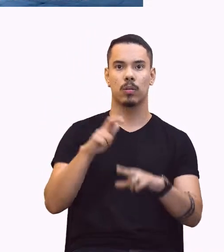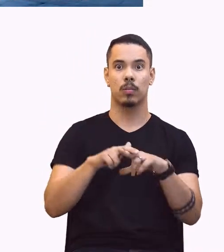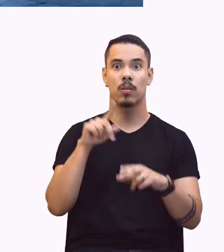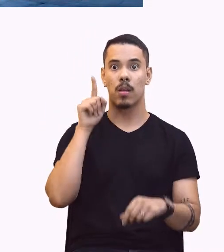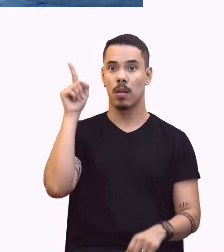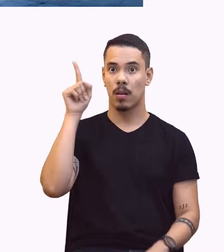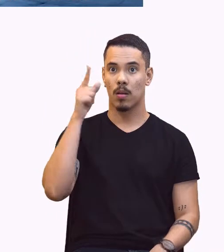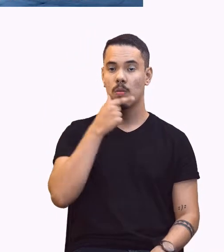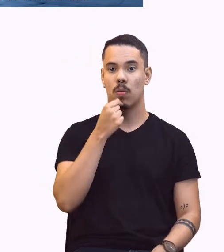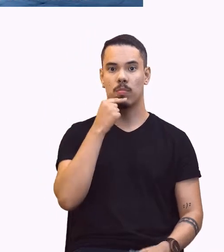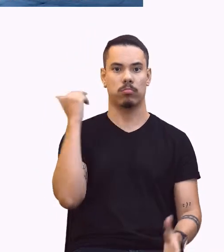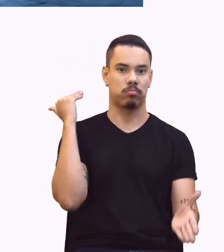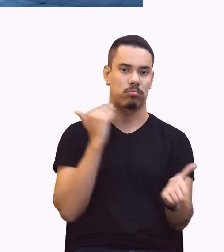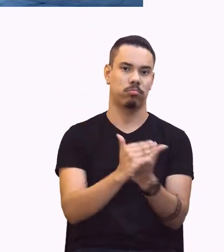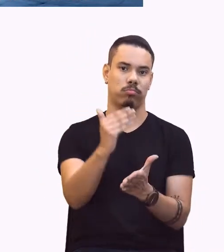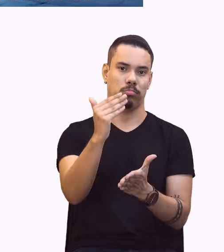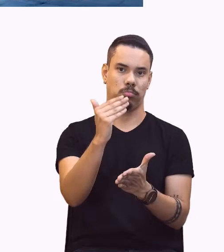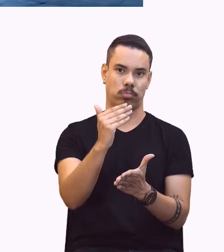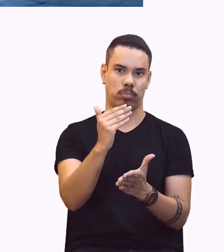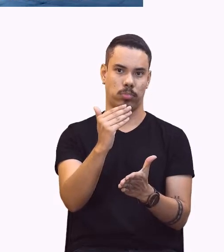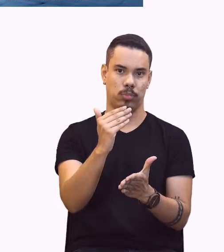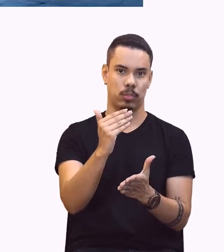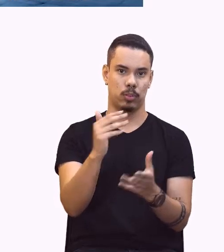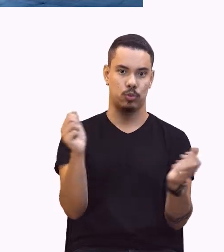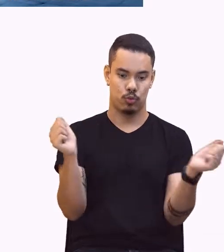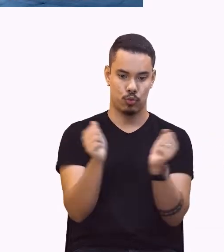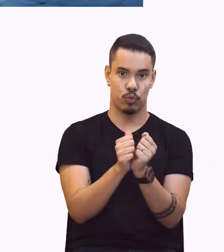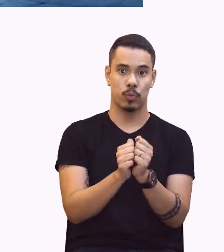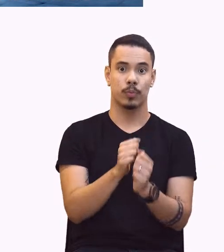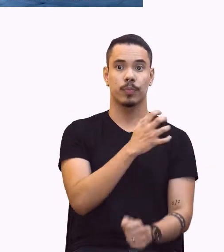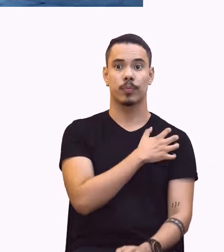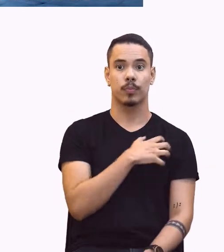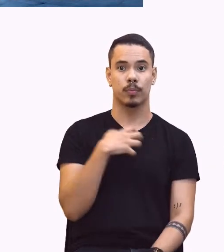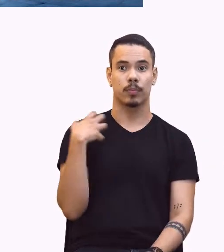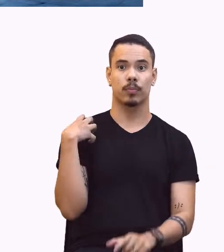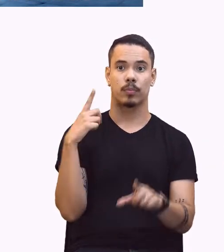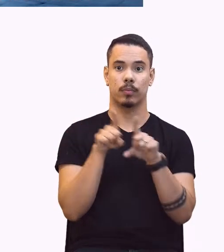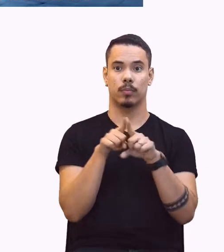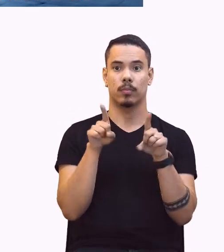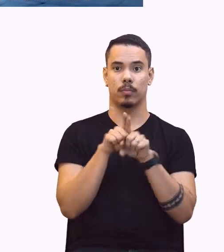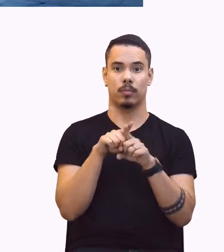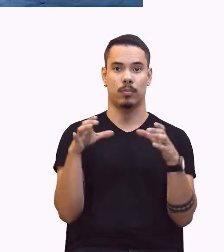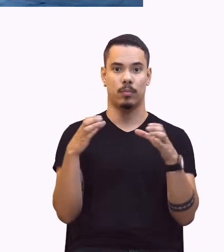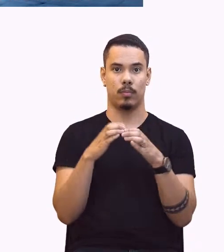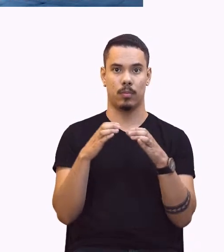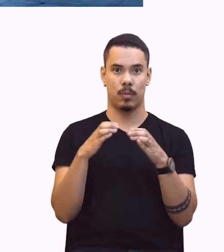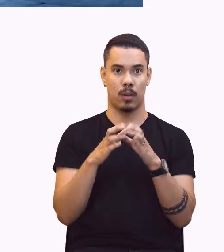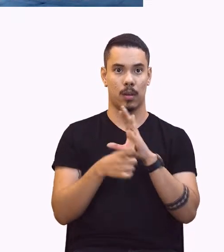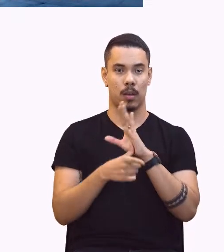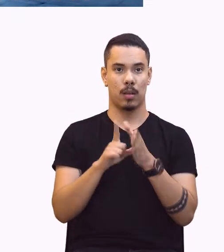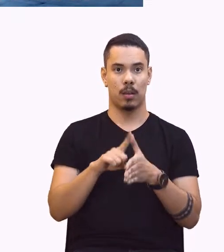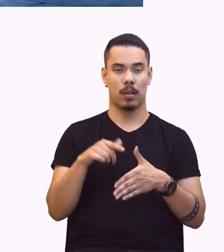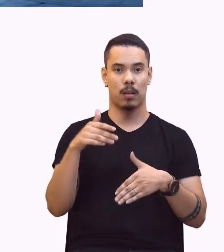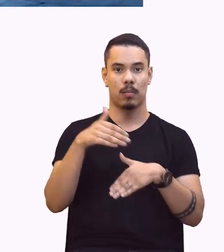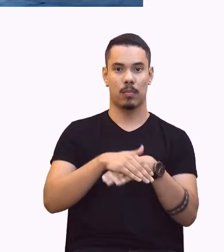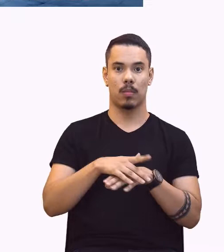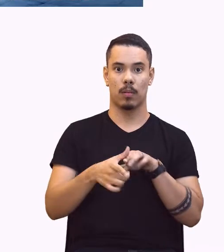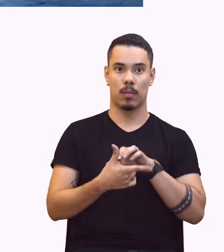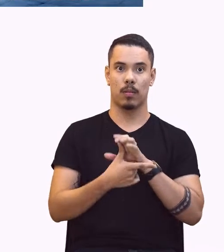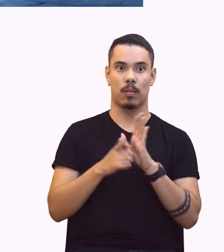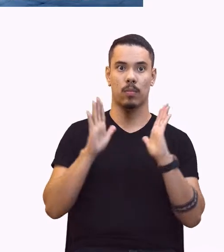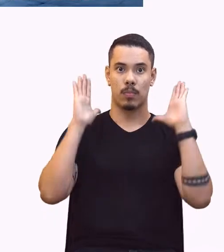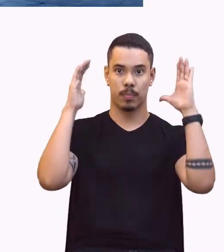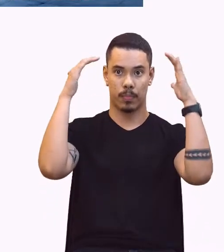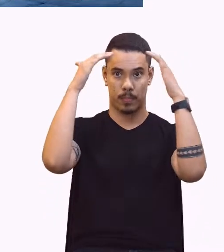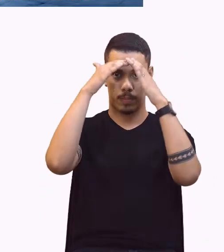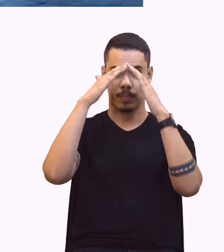Grande. Aristóteles também vinha da Macedônia, que nós vimos lá na aula passada. E